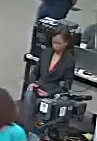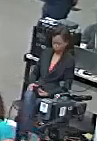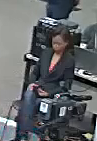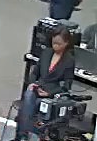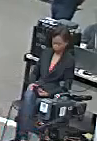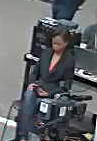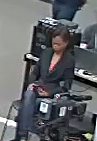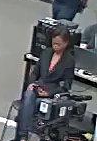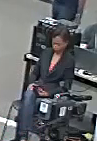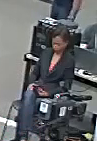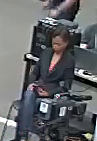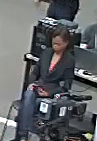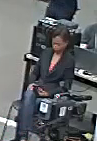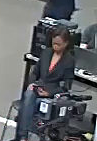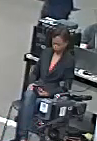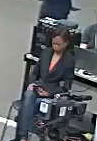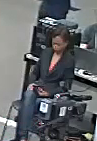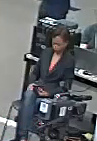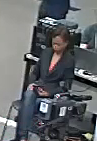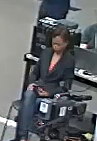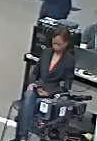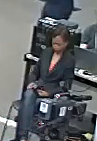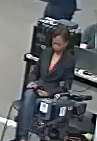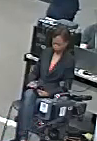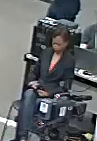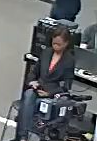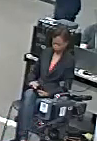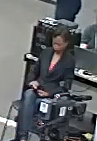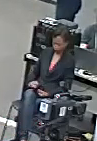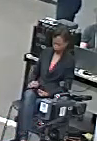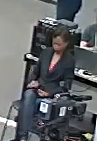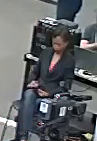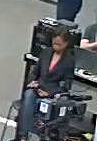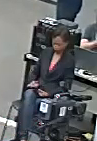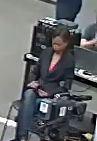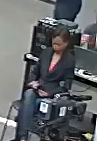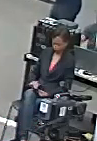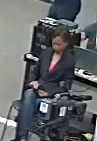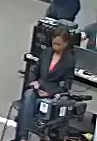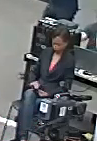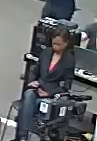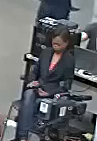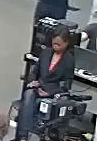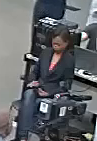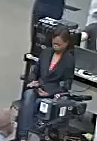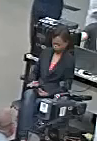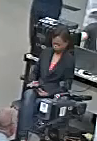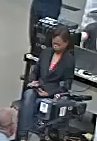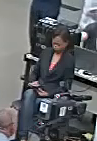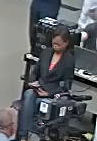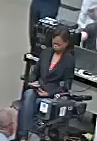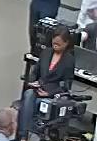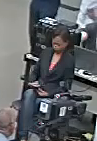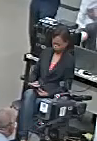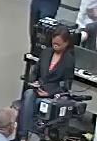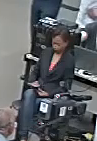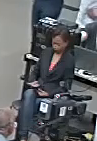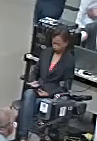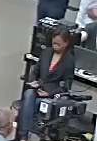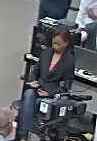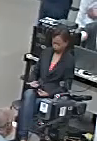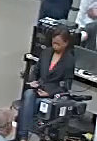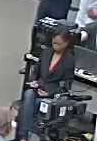para ajudá-los para ser a voz de cada cidadão E para isso serve essa comissão eu queria